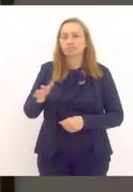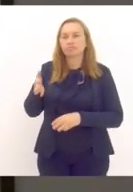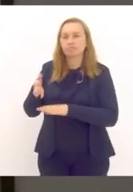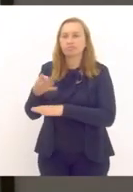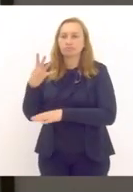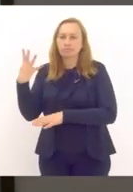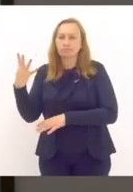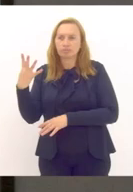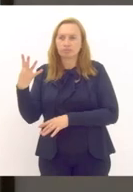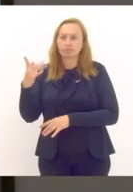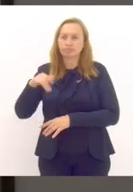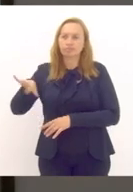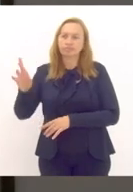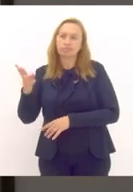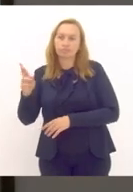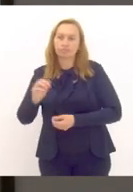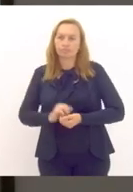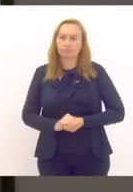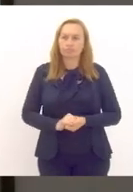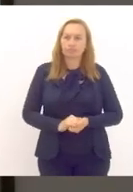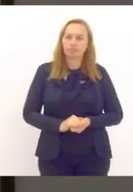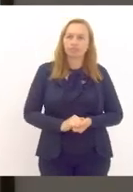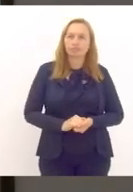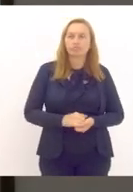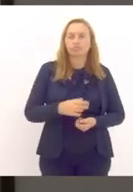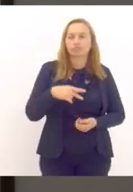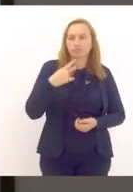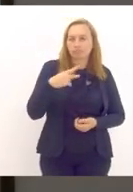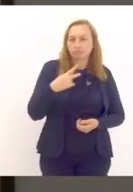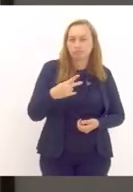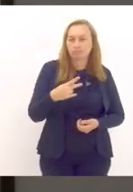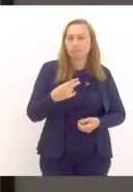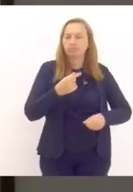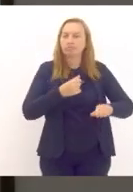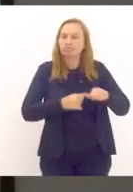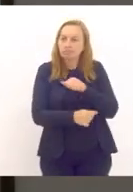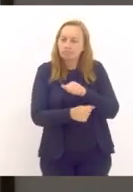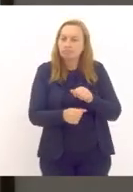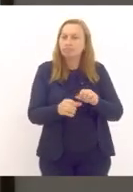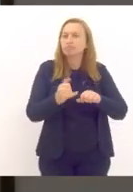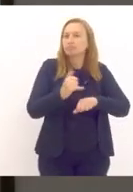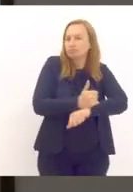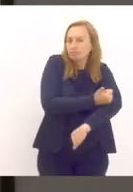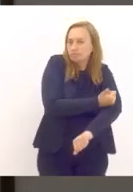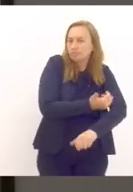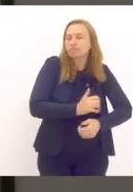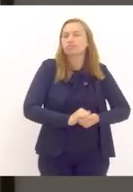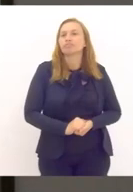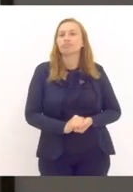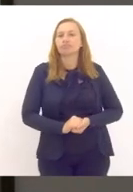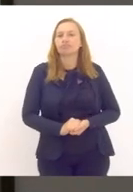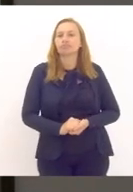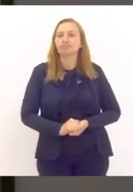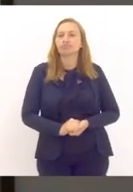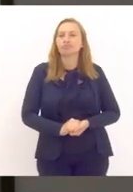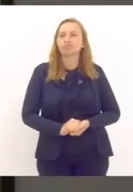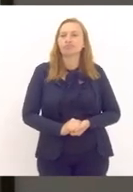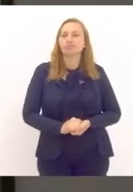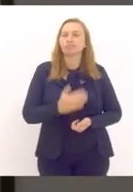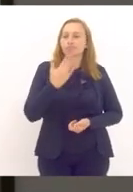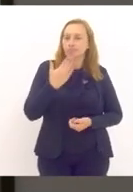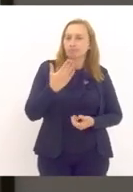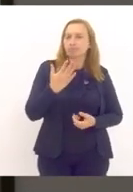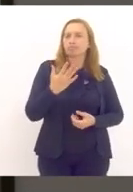gente está falando em investimento em rodovia, a gente está falando em investimento em infraestrutura, nós estamos falando desse tipo de